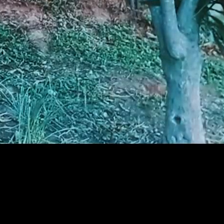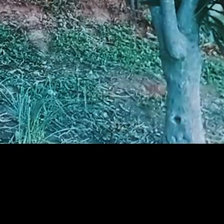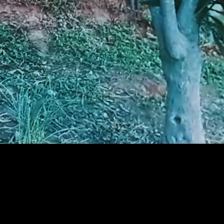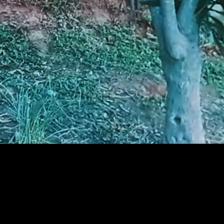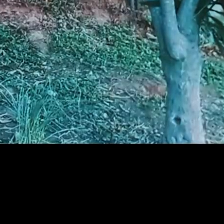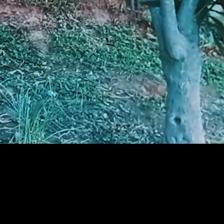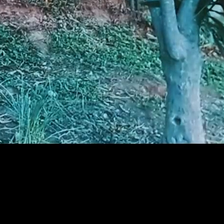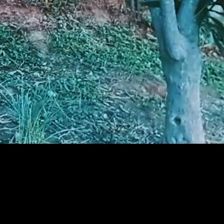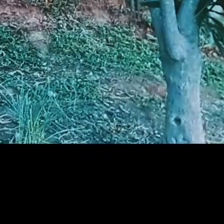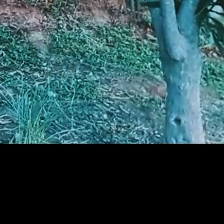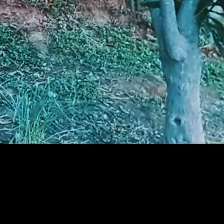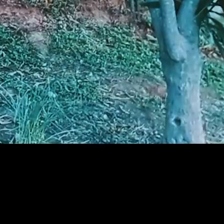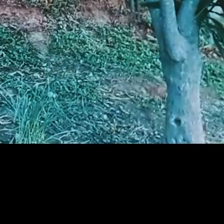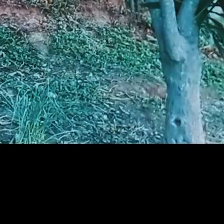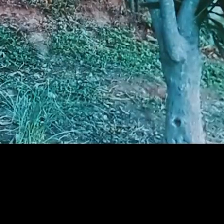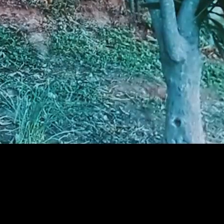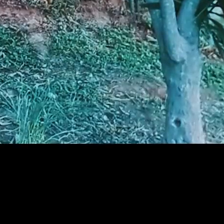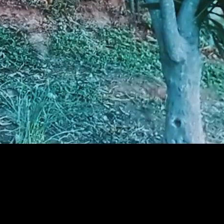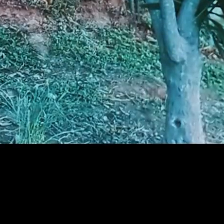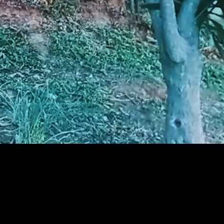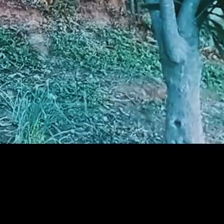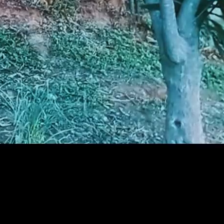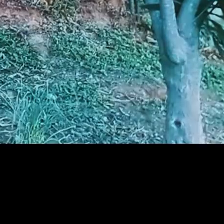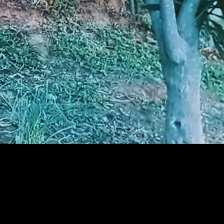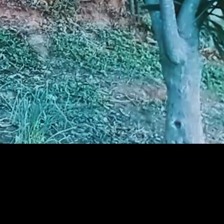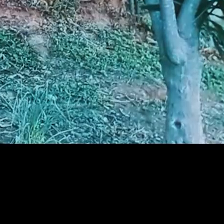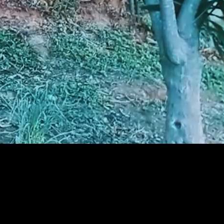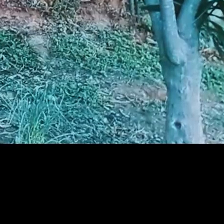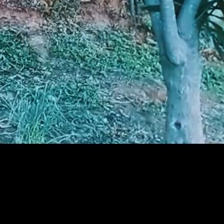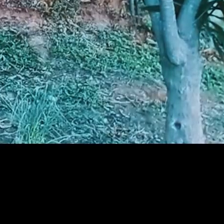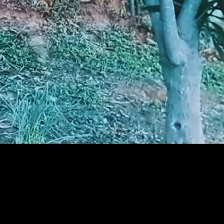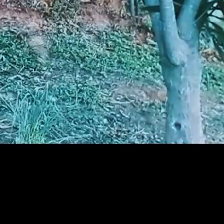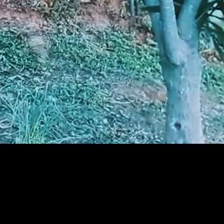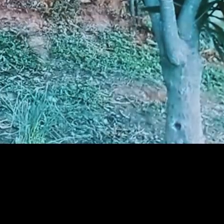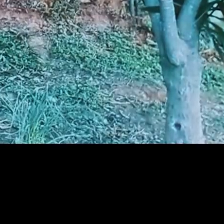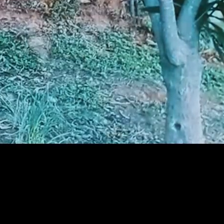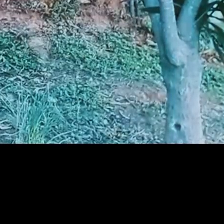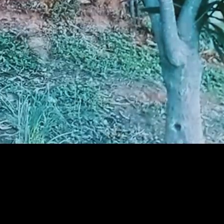Uau! Que floresta linda!